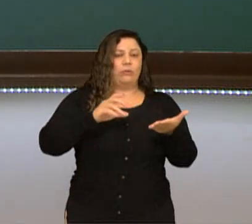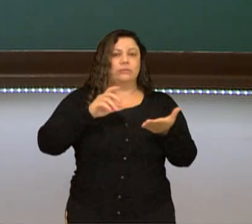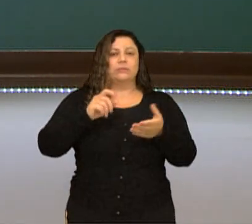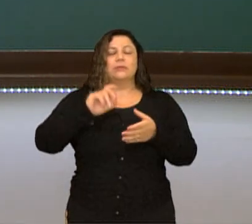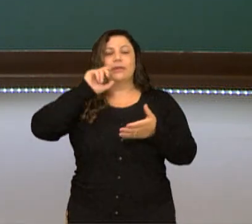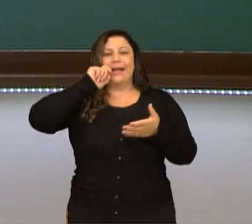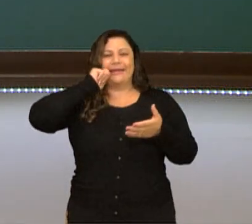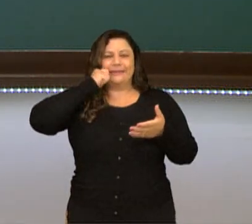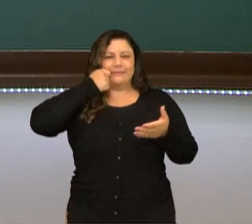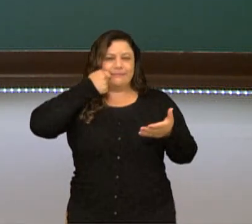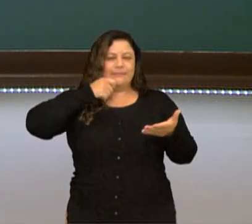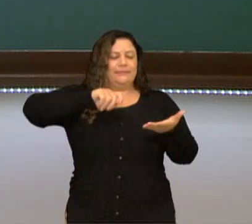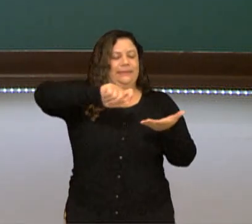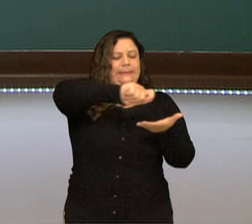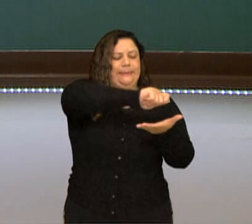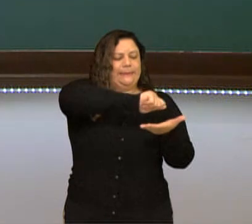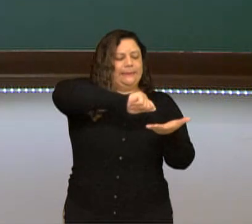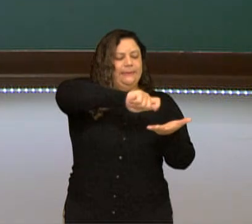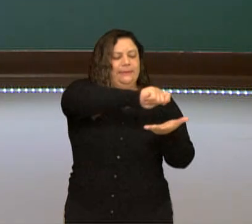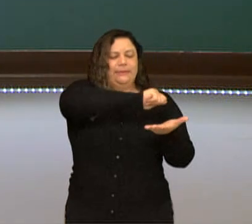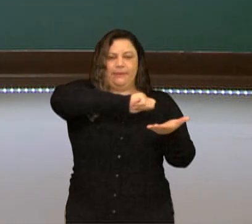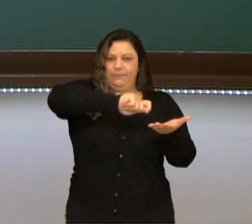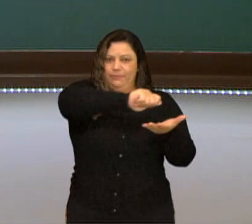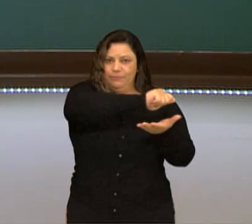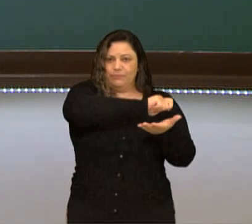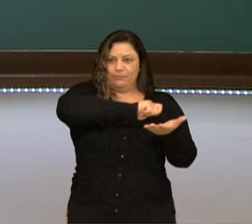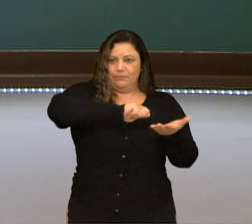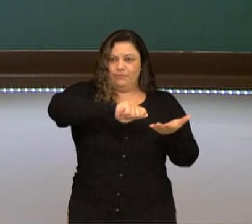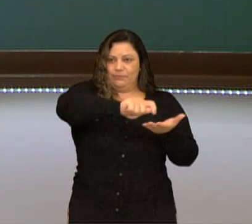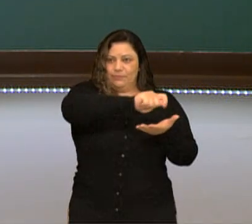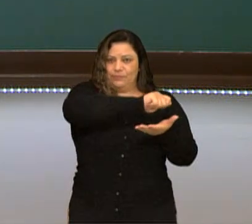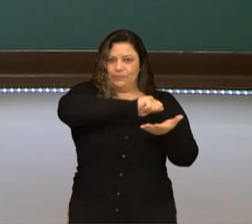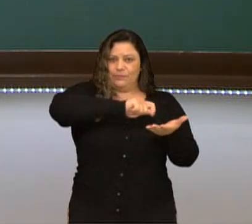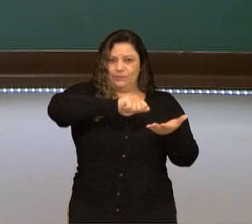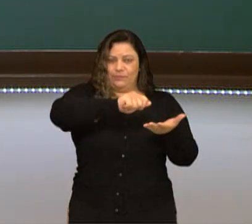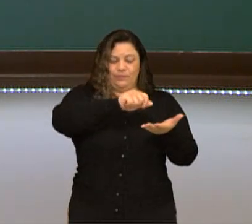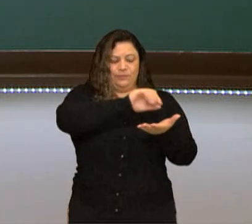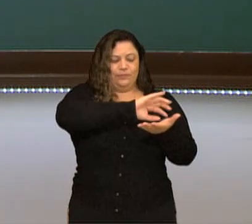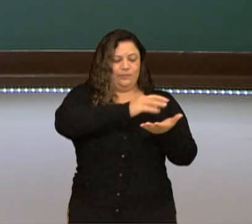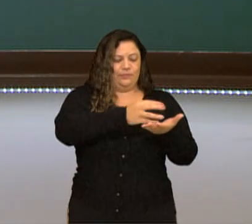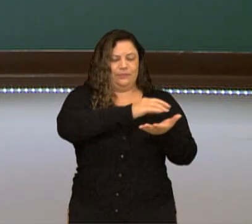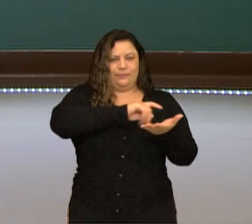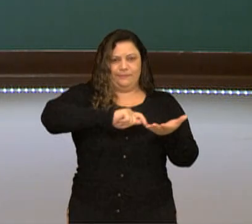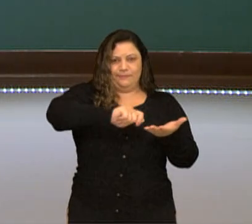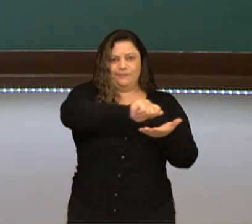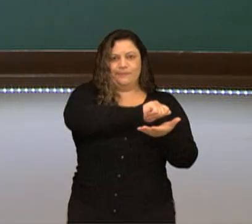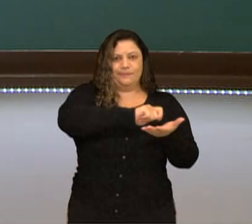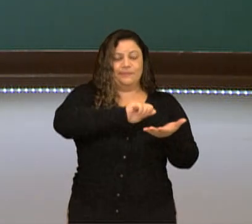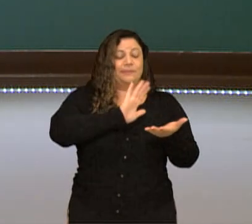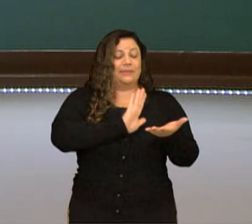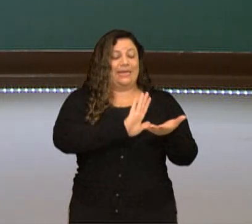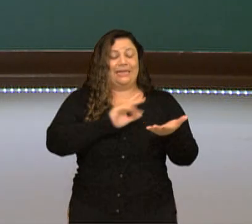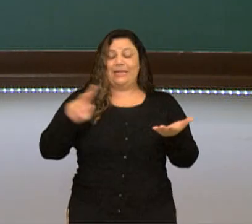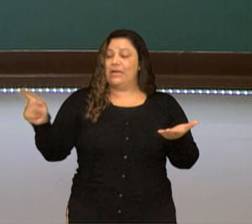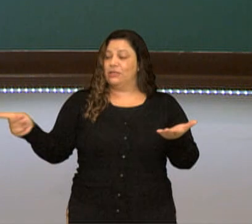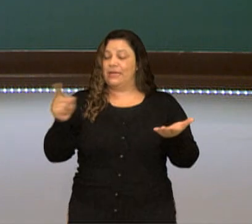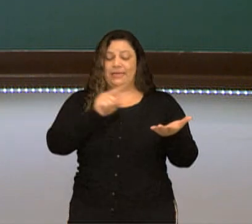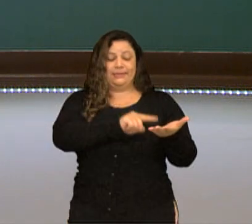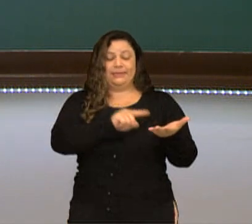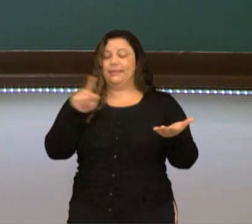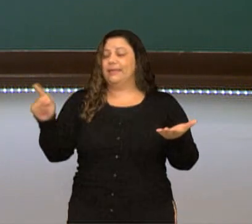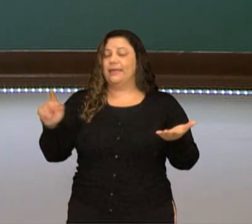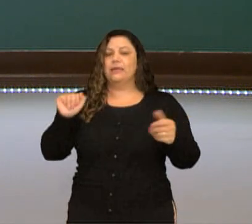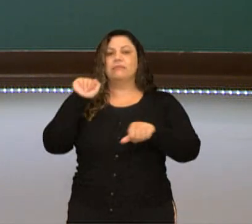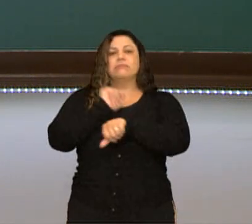cortá-lo também e espremer sobre a superfície da outra parte da maçã. Deixa as duas expostas por